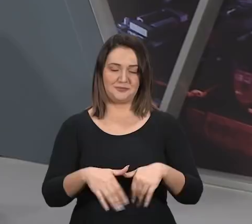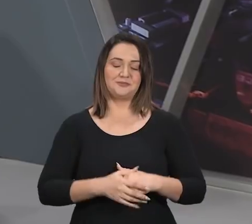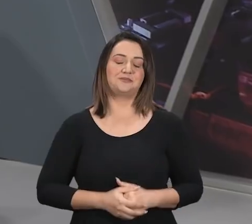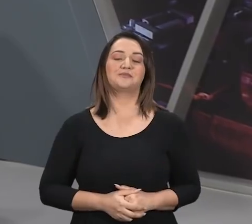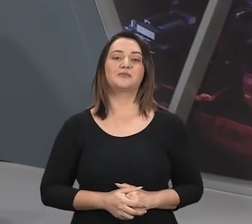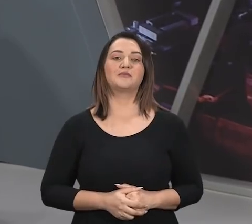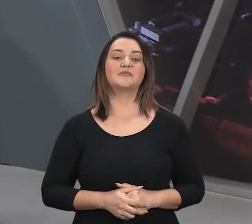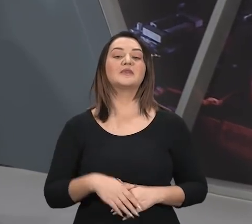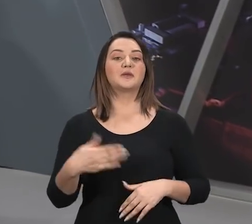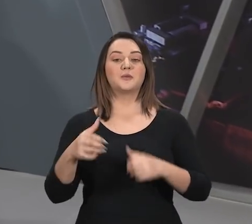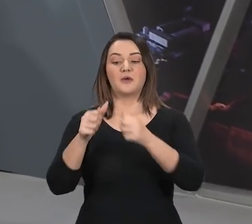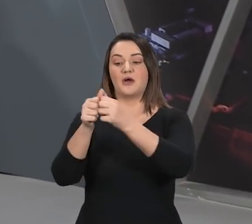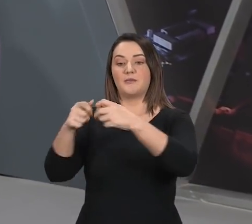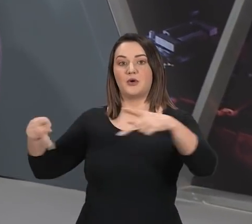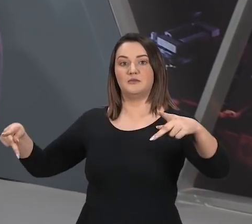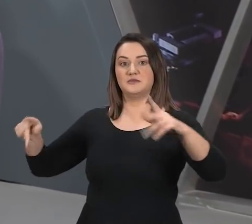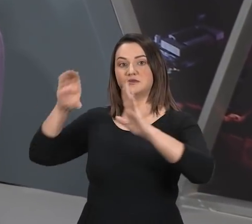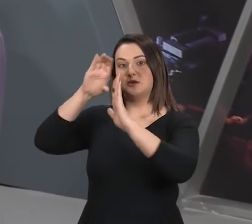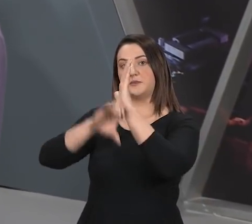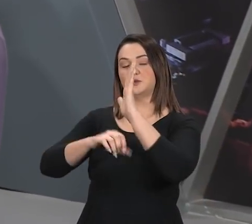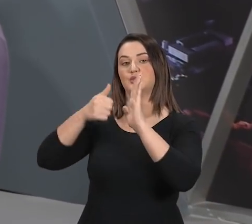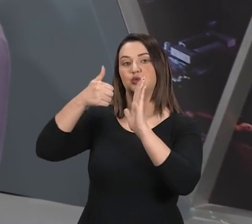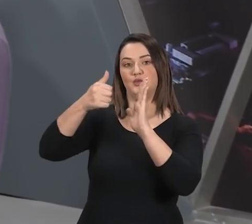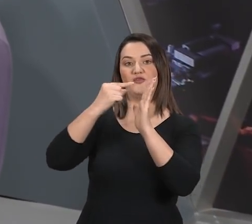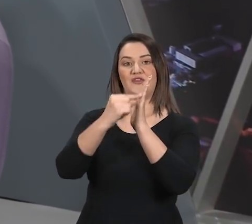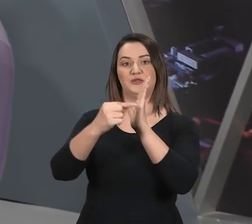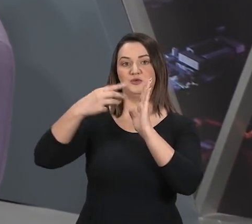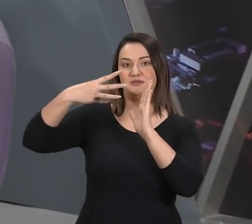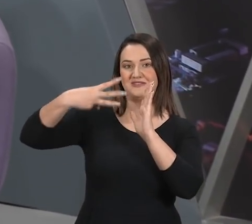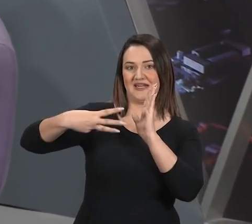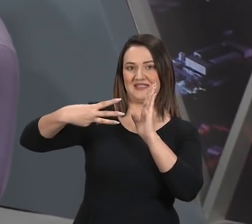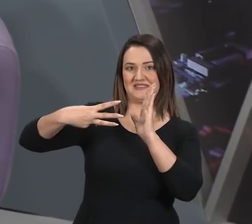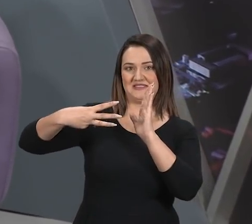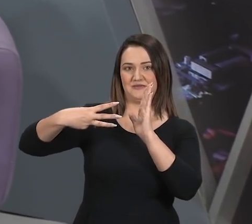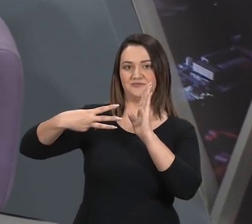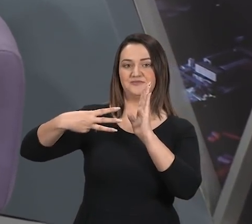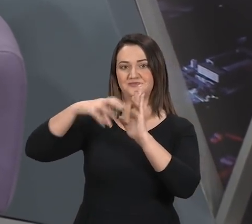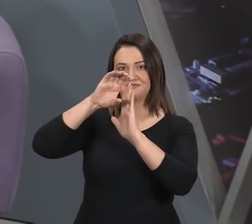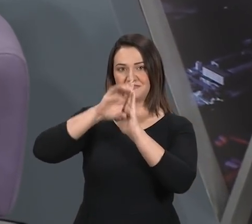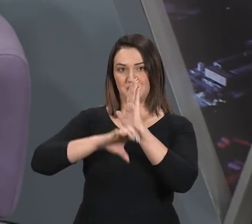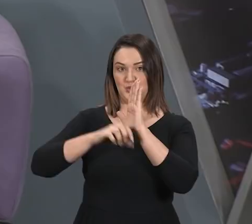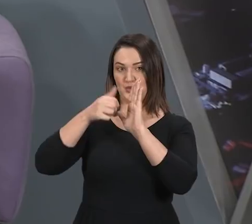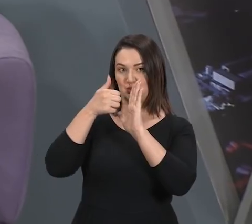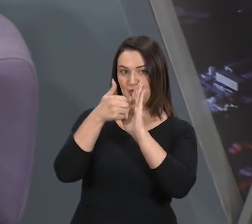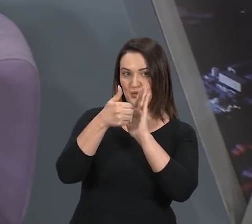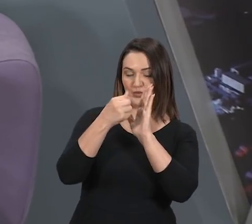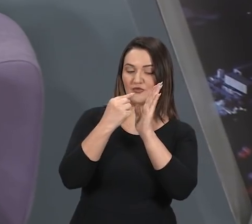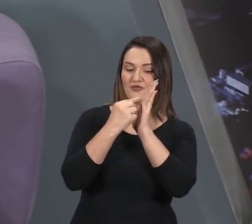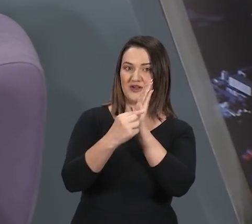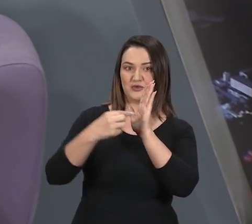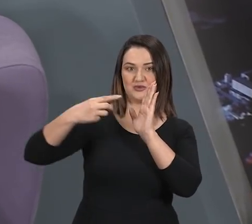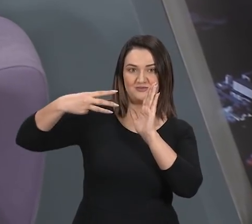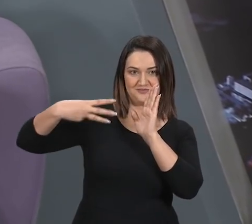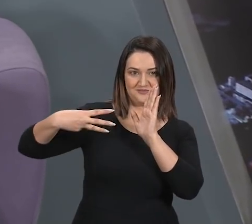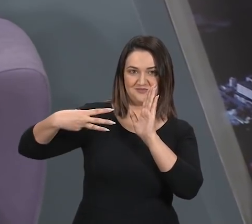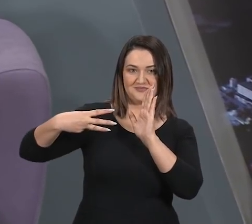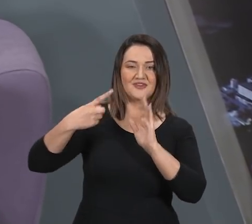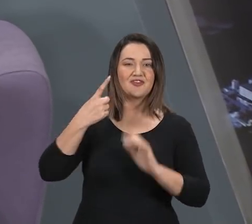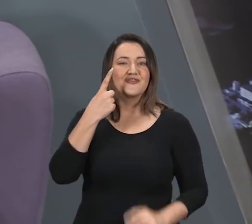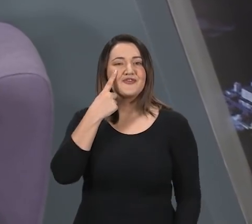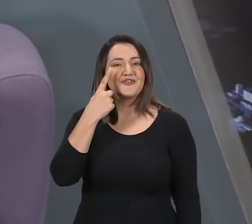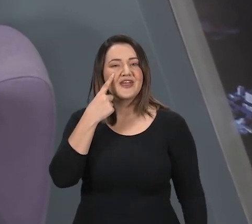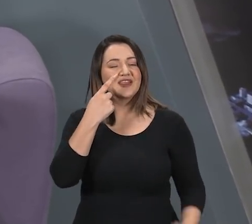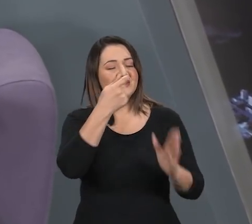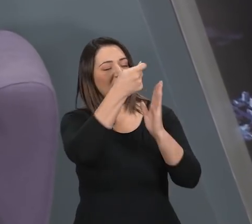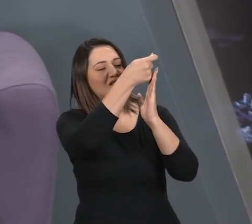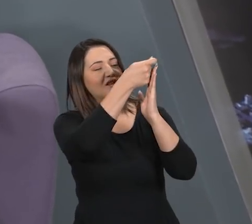pode fechar o programa de hoje. Olha só o que diz Apocalipse 1, verso 3. Apocalipse 1,